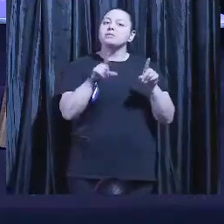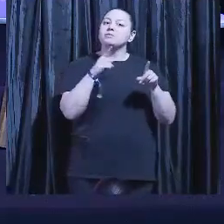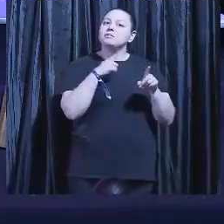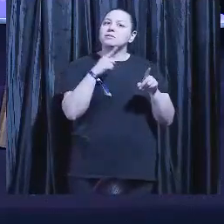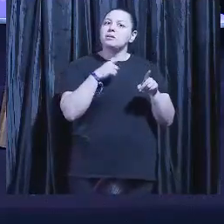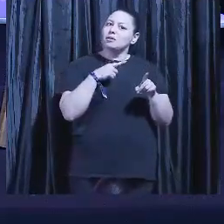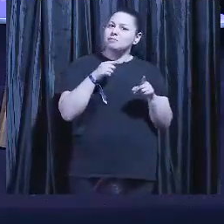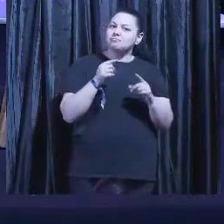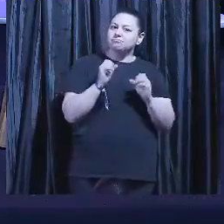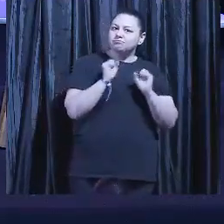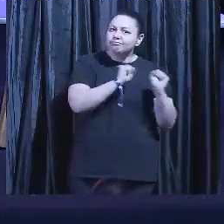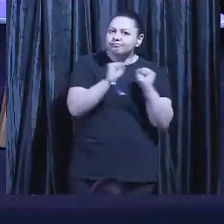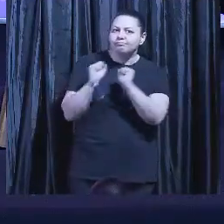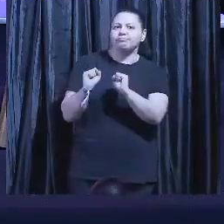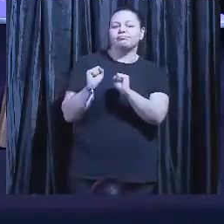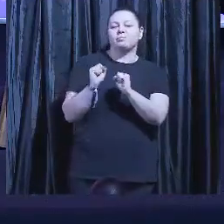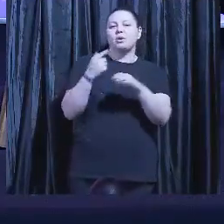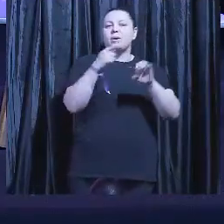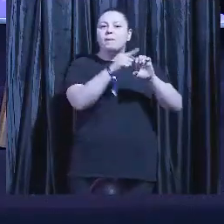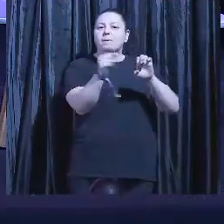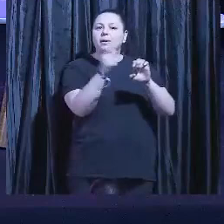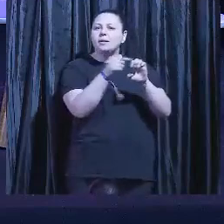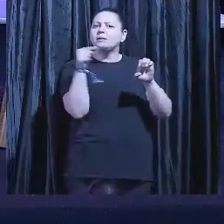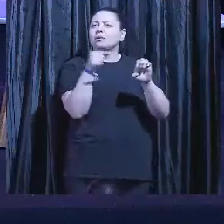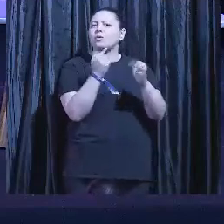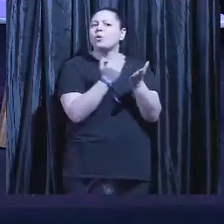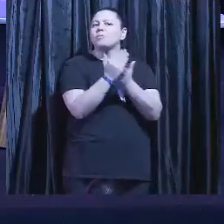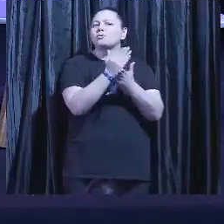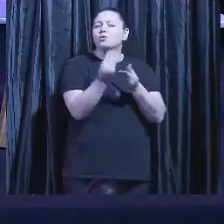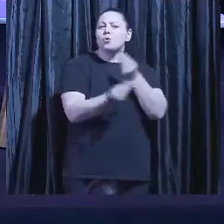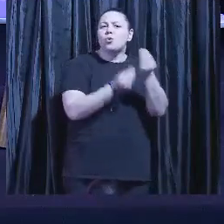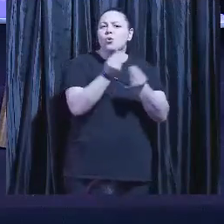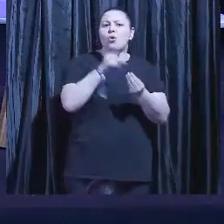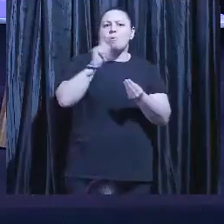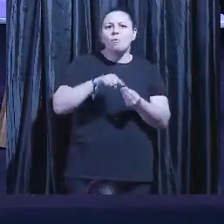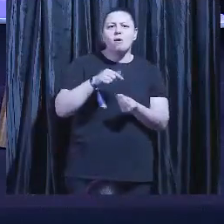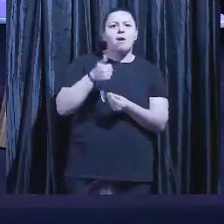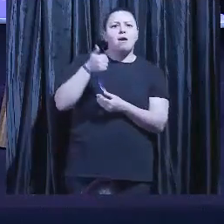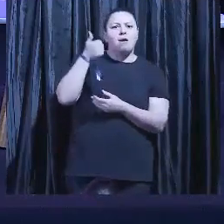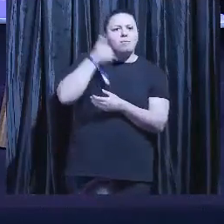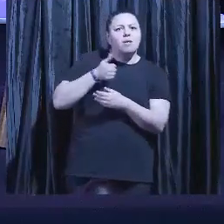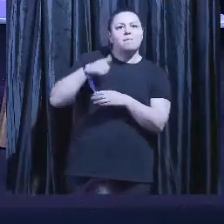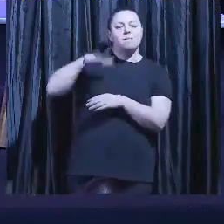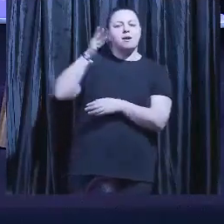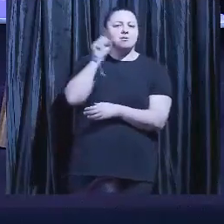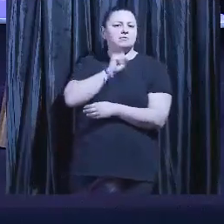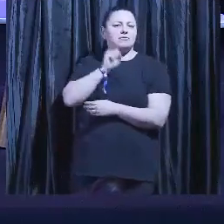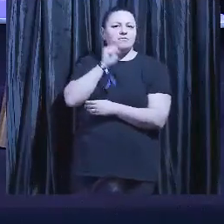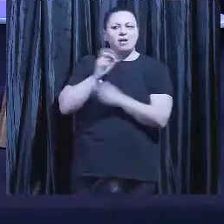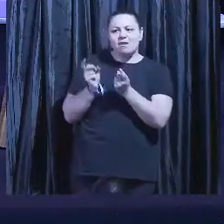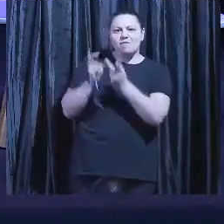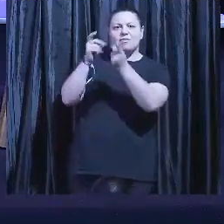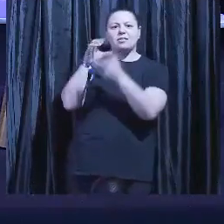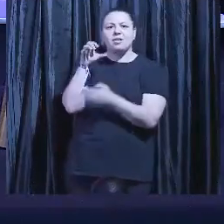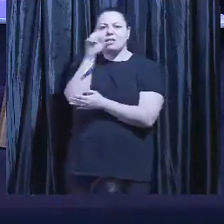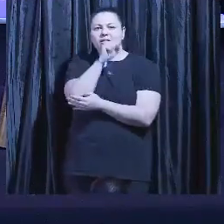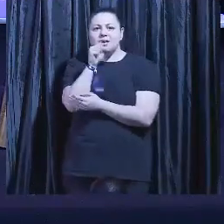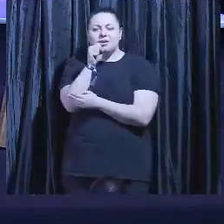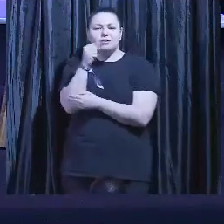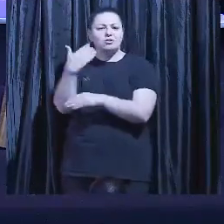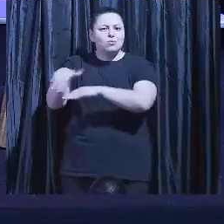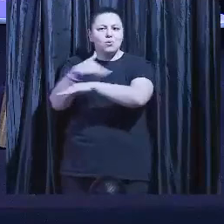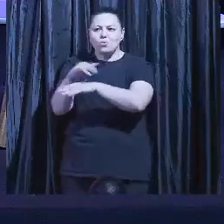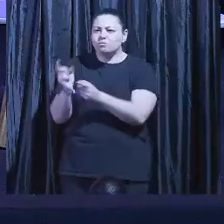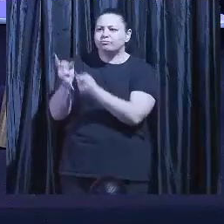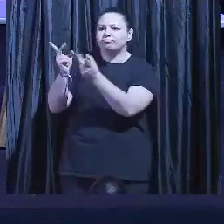sabe? O empreendedorismo começou quando as nossas mais velhas saíam com laranja para vender na rua, irmão. Então, assim, a tecnologia é nossa, sabe? Ela